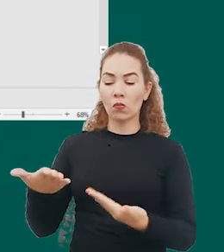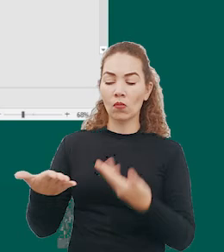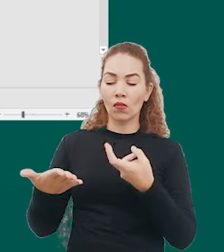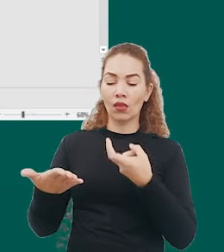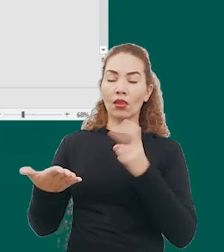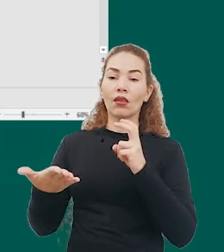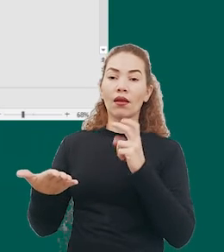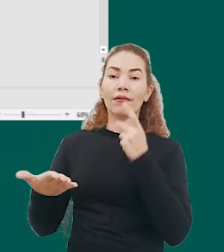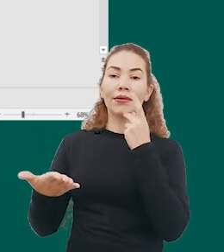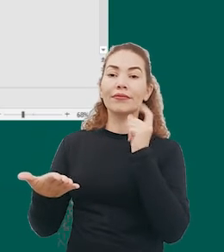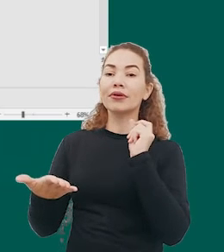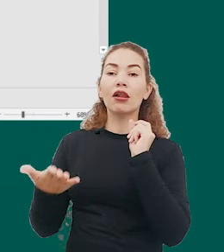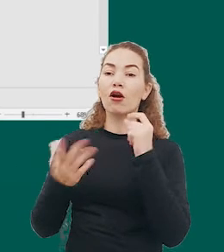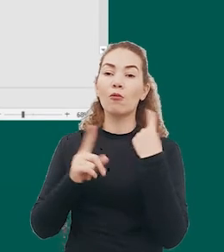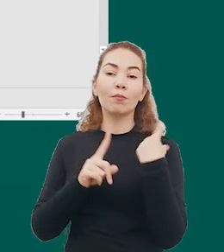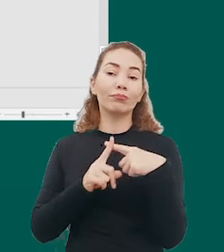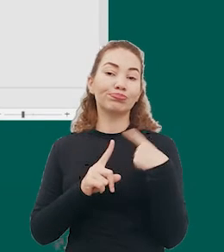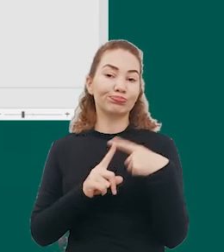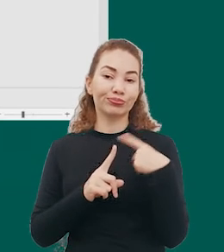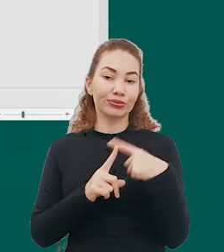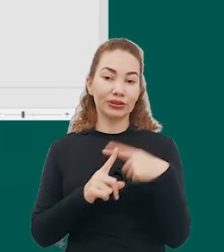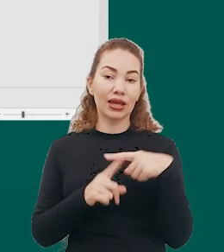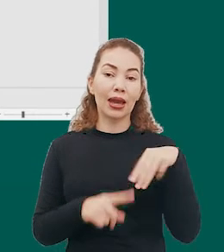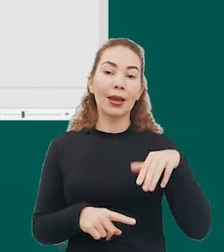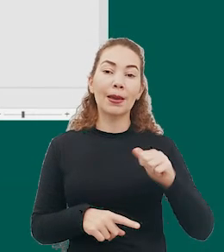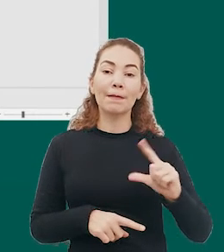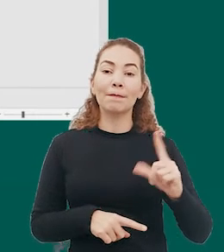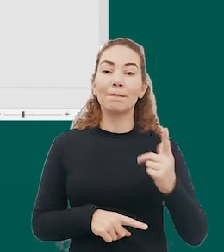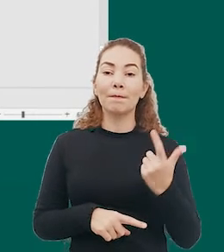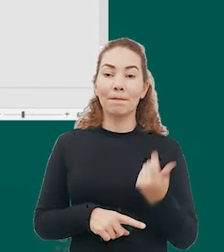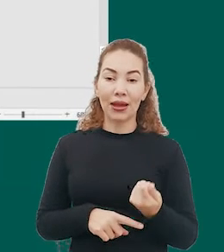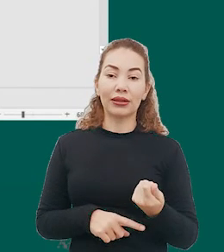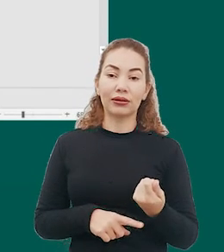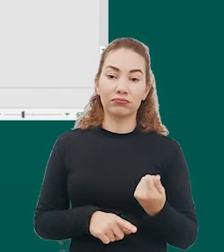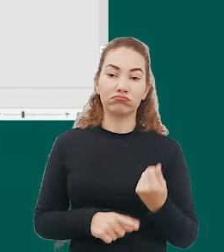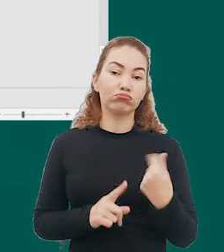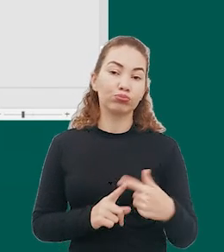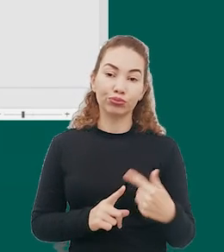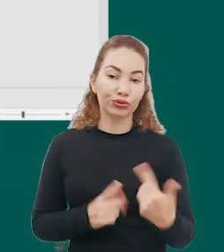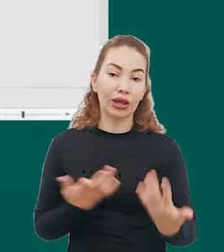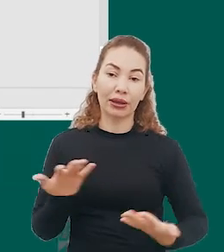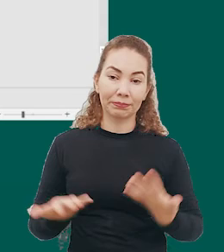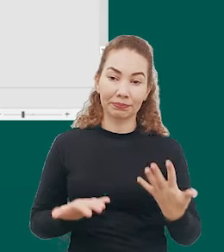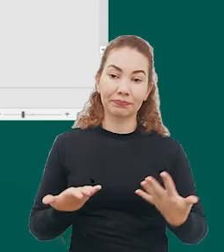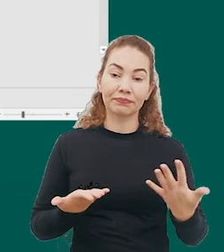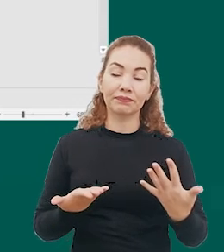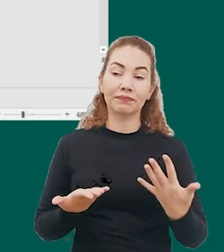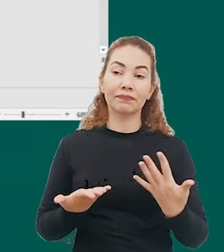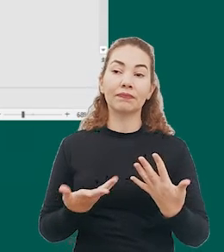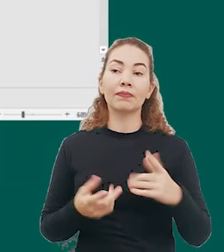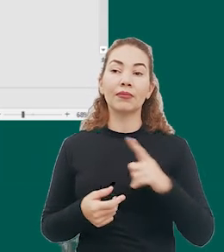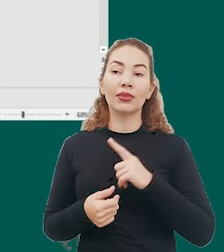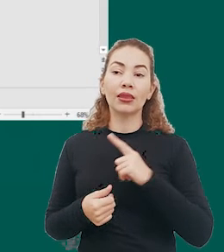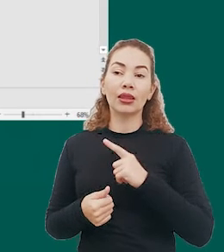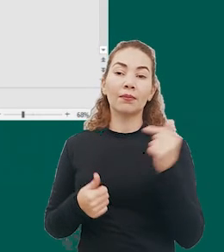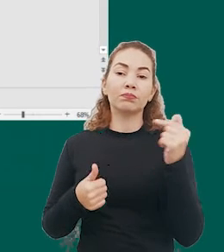vai dizer o motivo pelo qual nós estamos em malha. Nós temos as seguintes